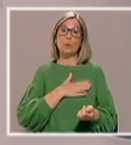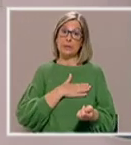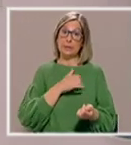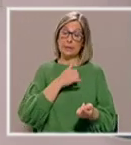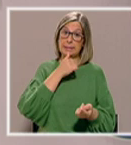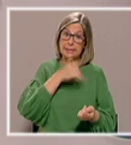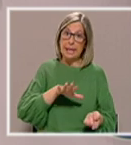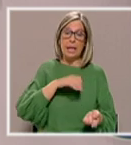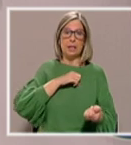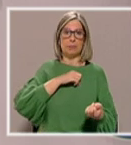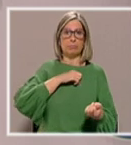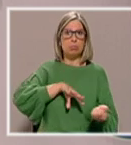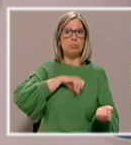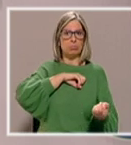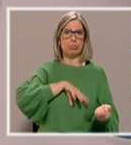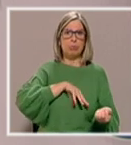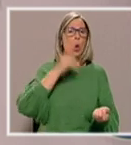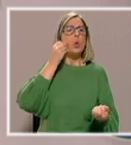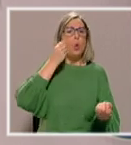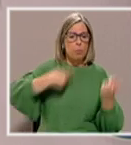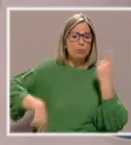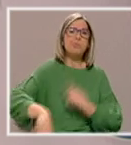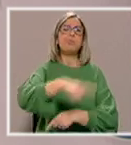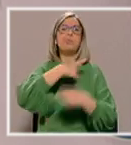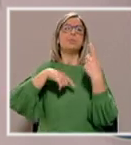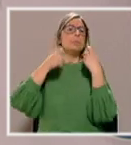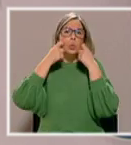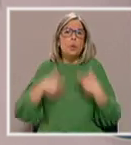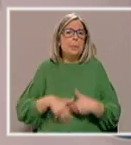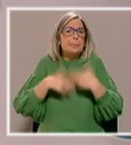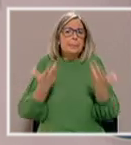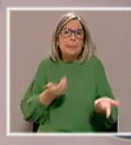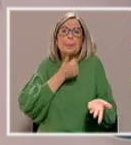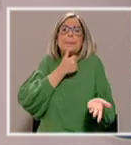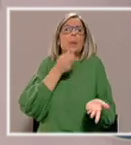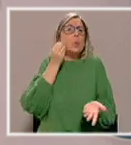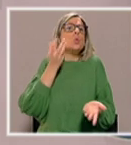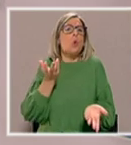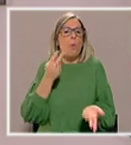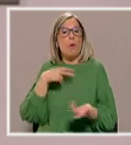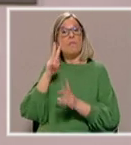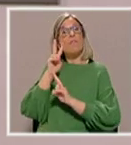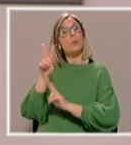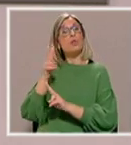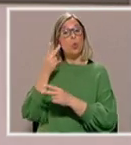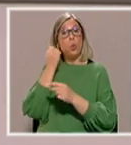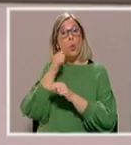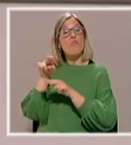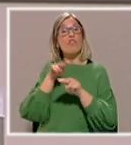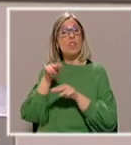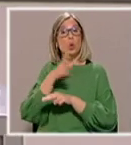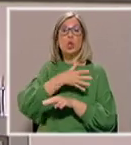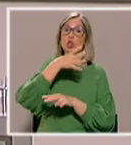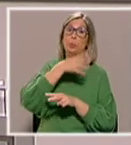circula no nosso organismo? É então isso que vamos ver agora. Vamos ver como é que o sangue circula no organismo. Vamos ver então um vídeo que se chama Circulação Sistémica e